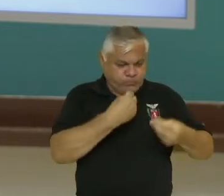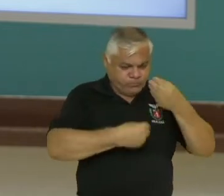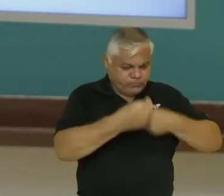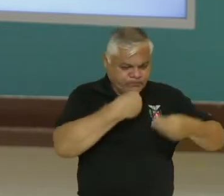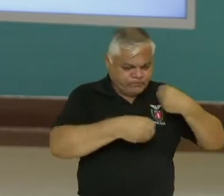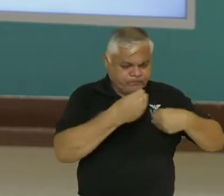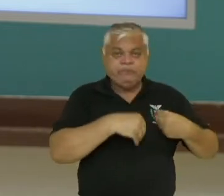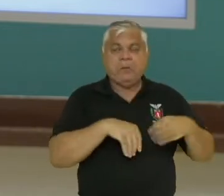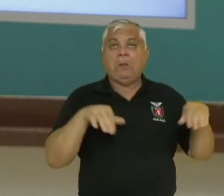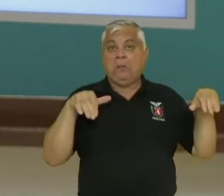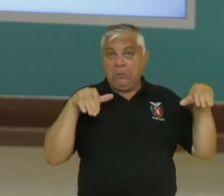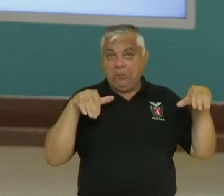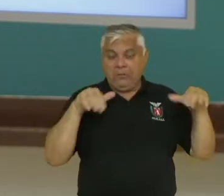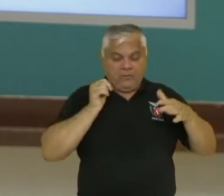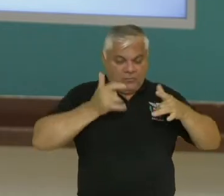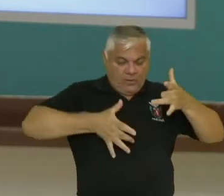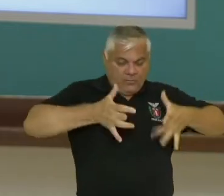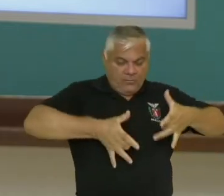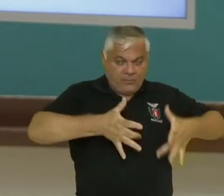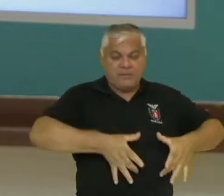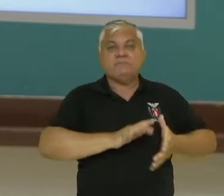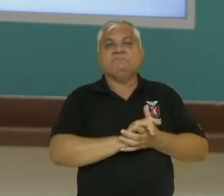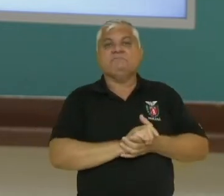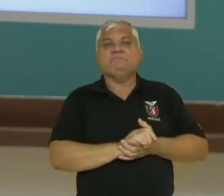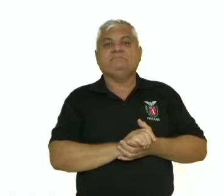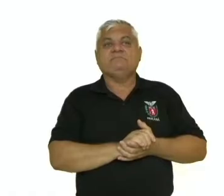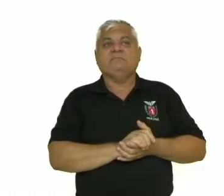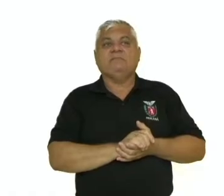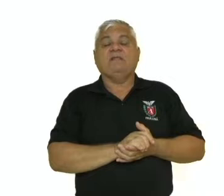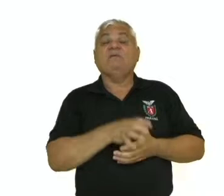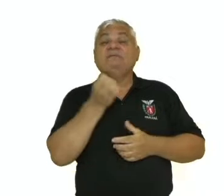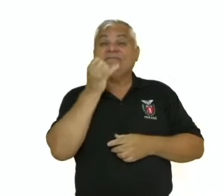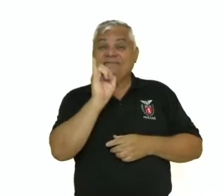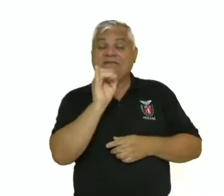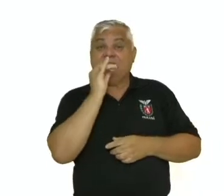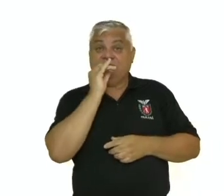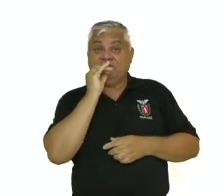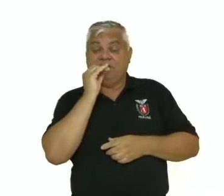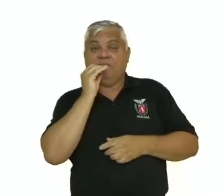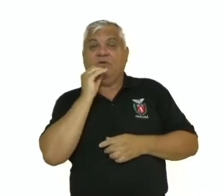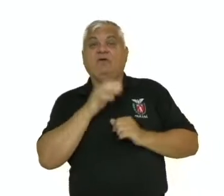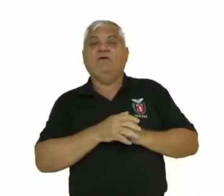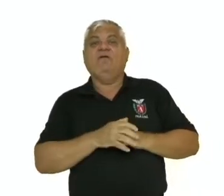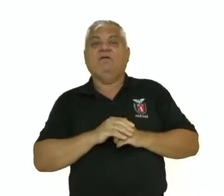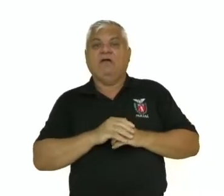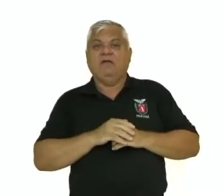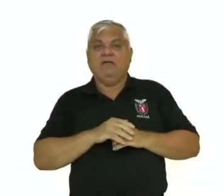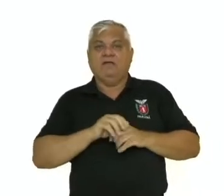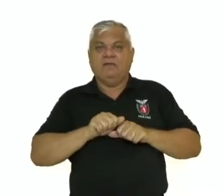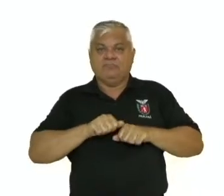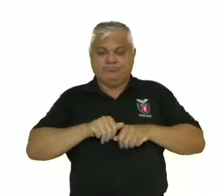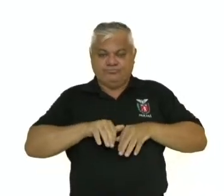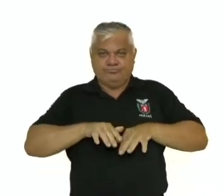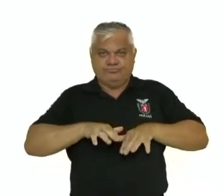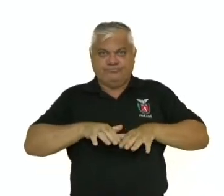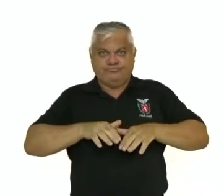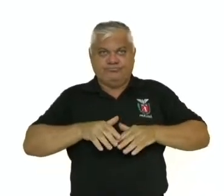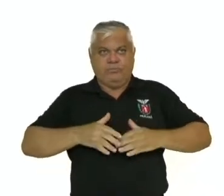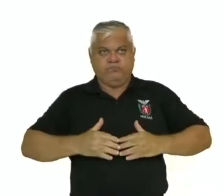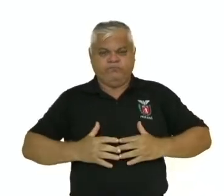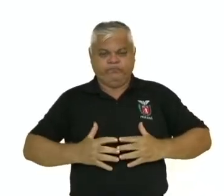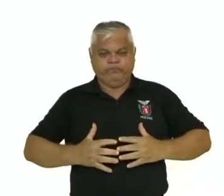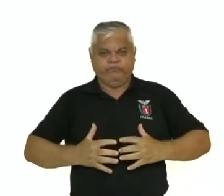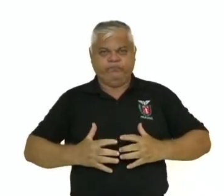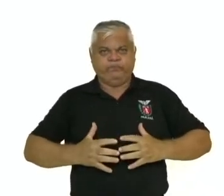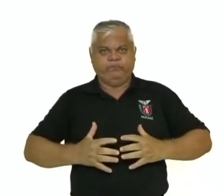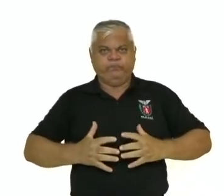ele vai estocar, vai guardar como um armário. Então, esses adipócitos, eles vão se expandir até seu tamanho, até